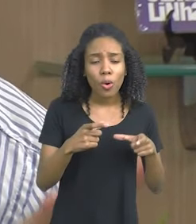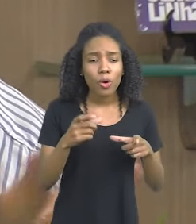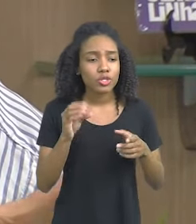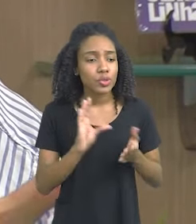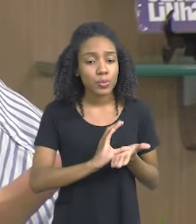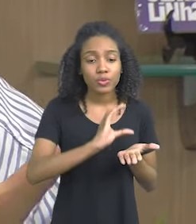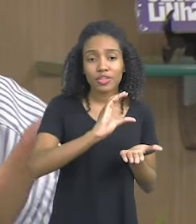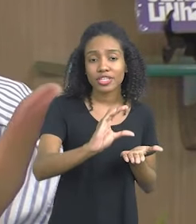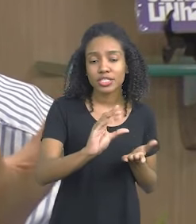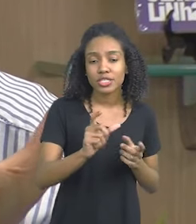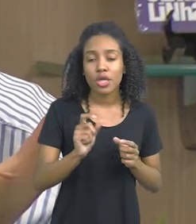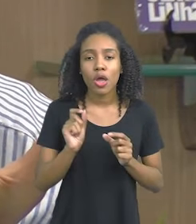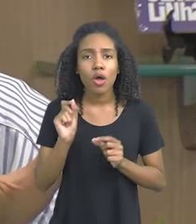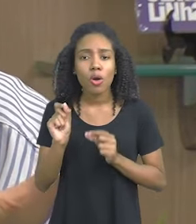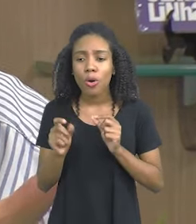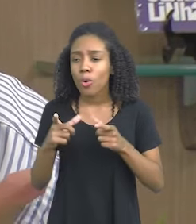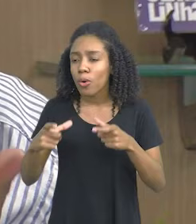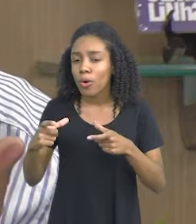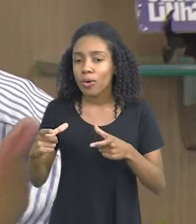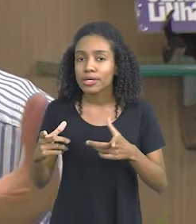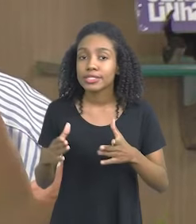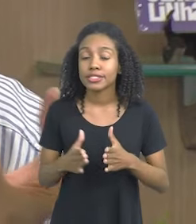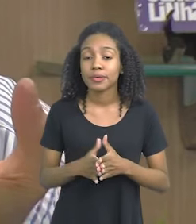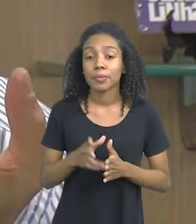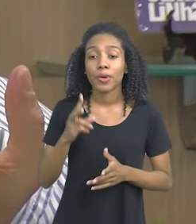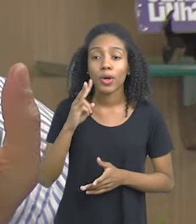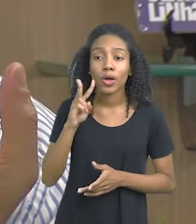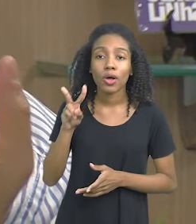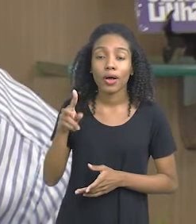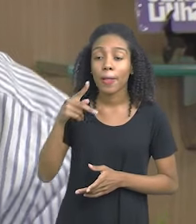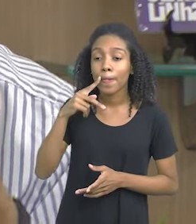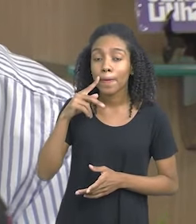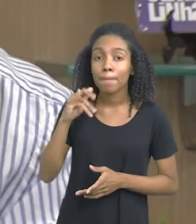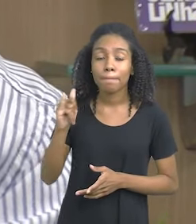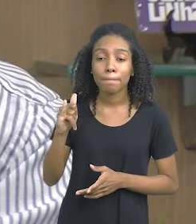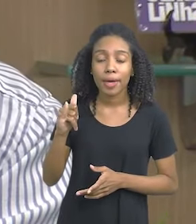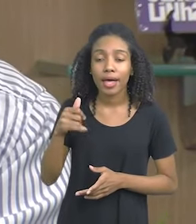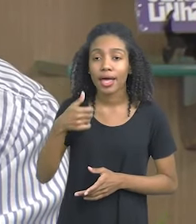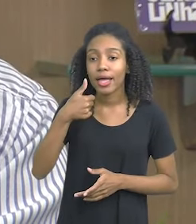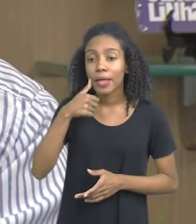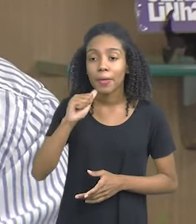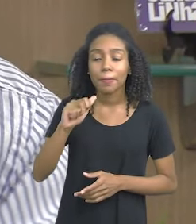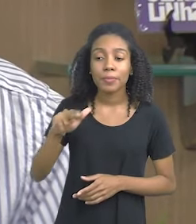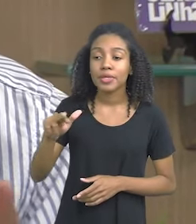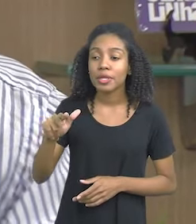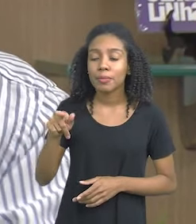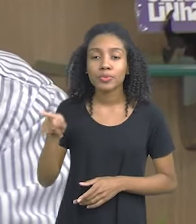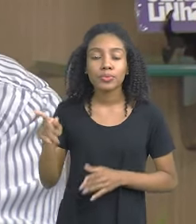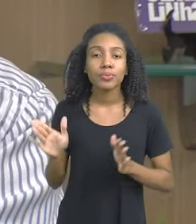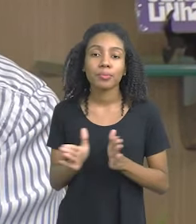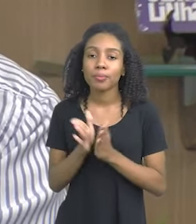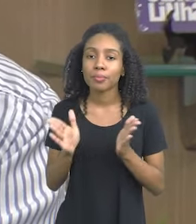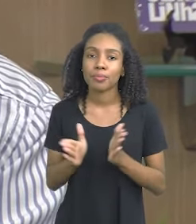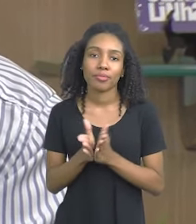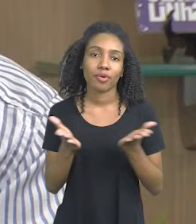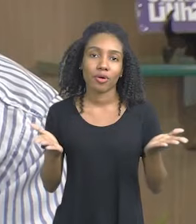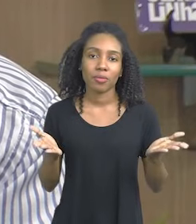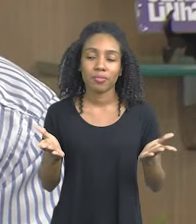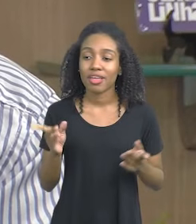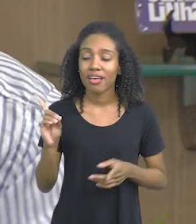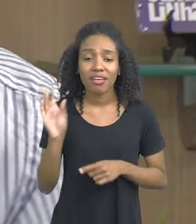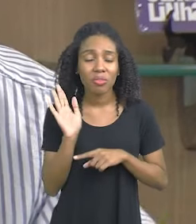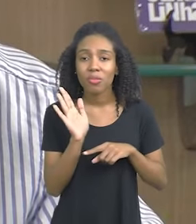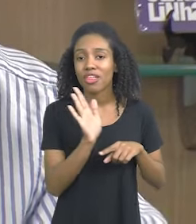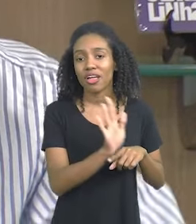aí, a mãe vivendo na miséria, o pai vivendo na miséria, os irmãos vivendo na miséria, os sobrinhos vivendo